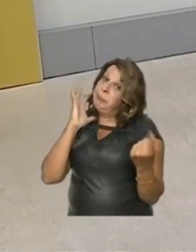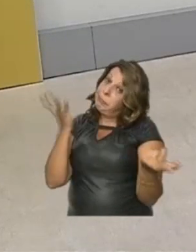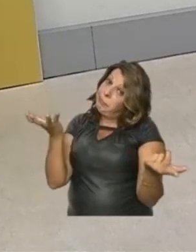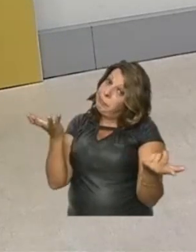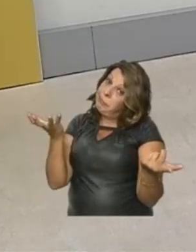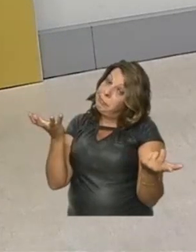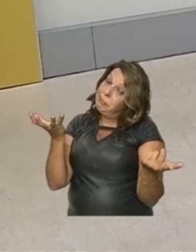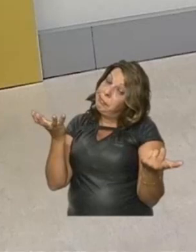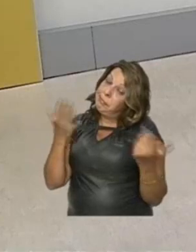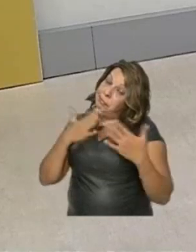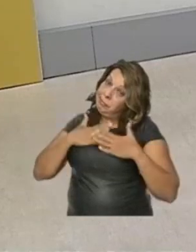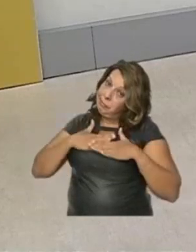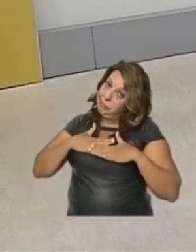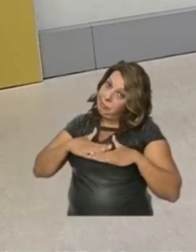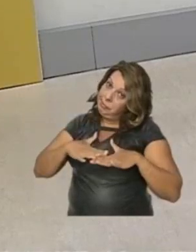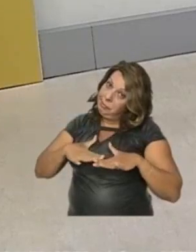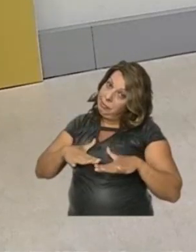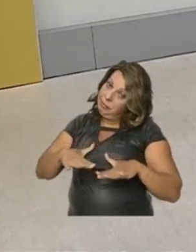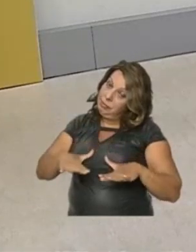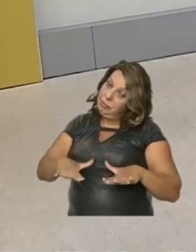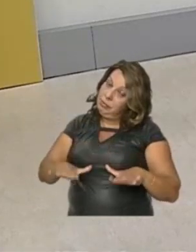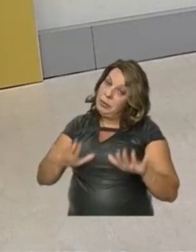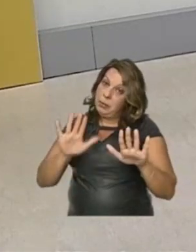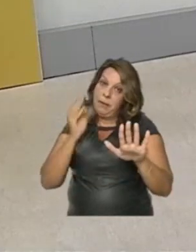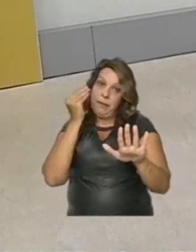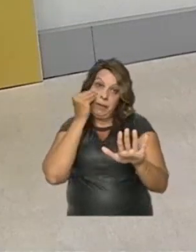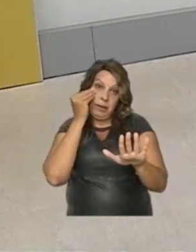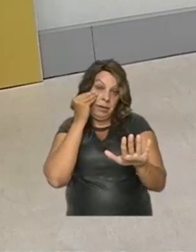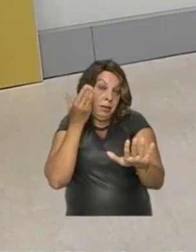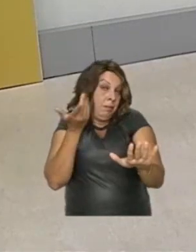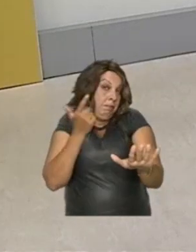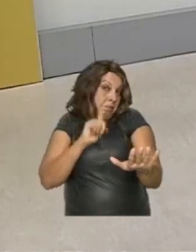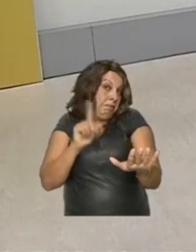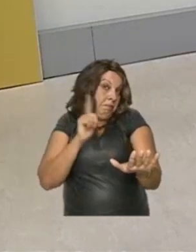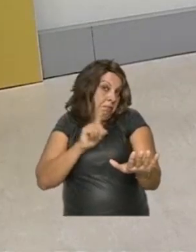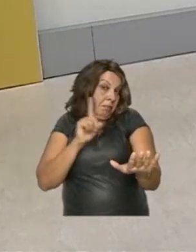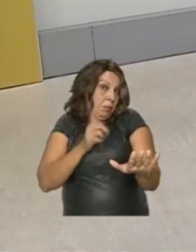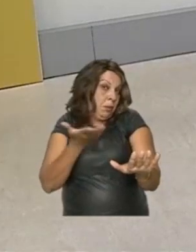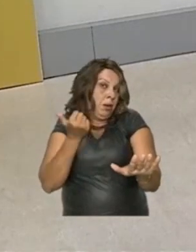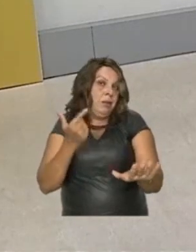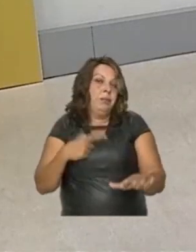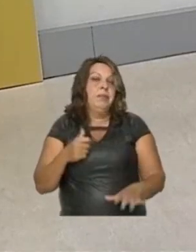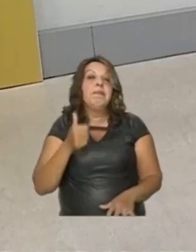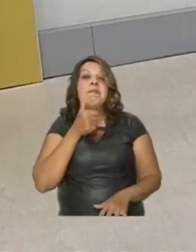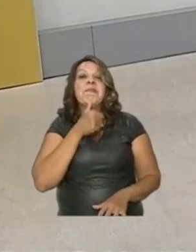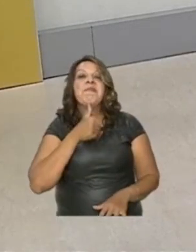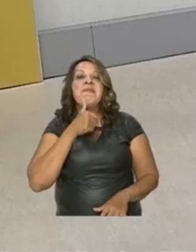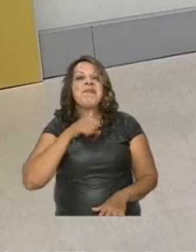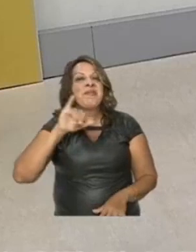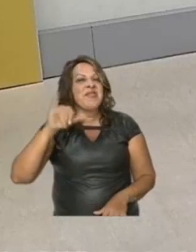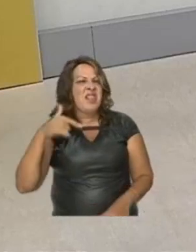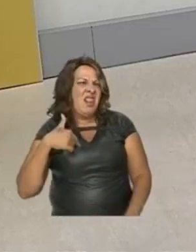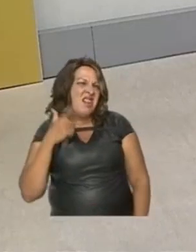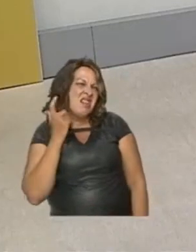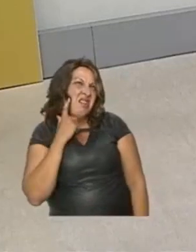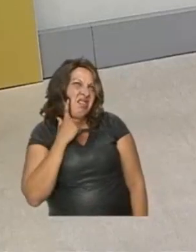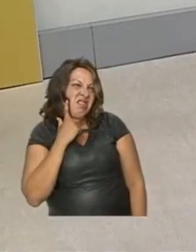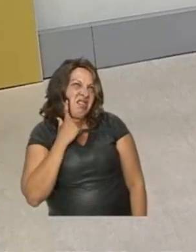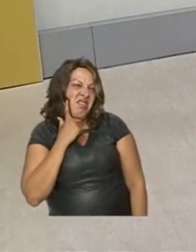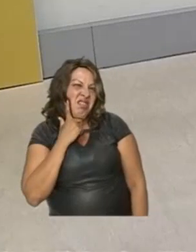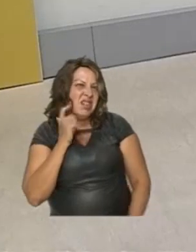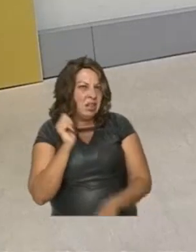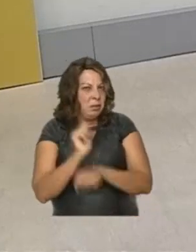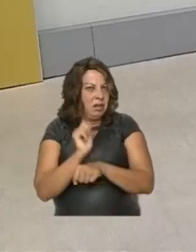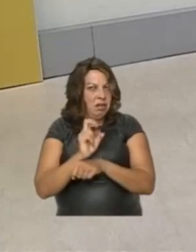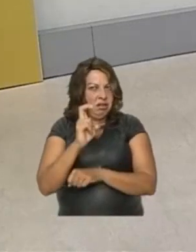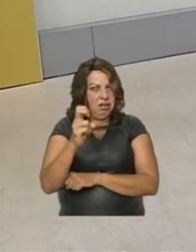gente vai com calma, com atenção, cada bolinha vale o prêmio, né? Vamos lá! Será que tava esperando